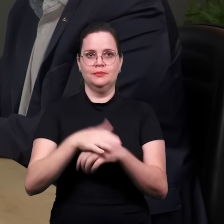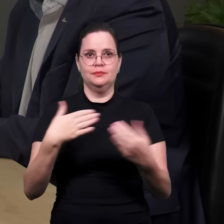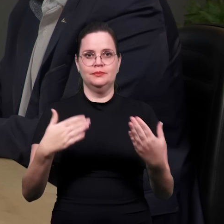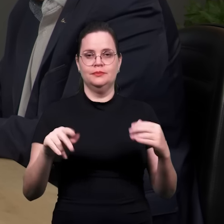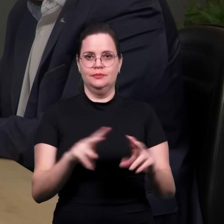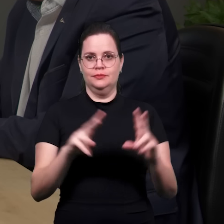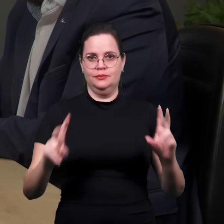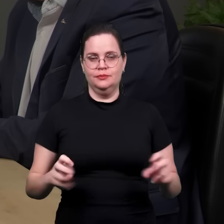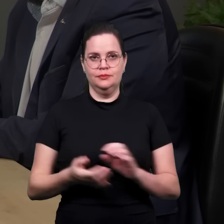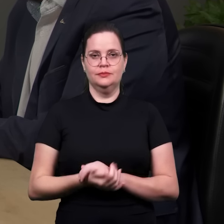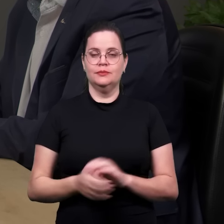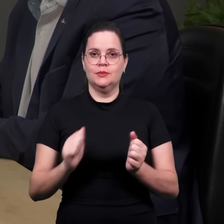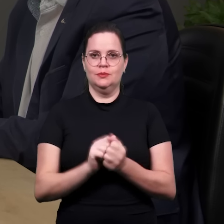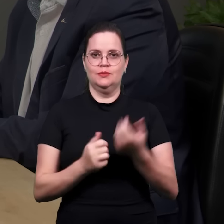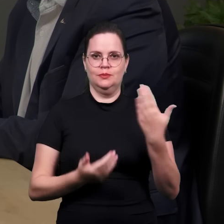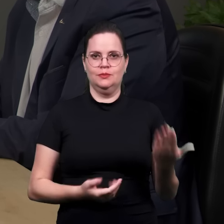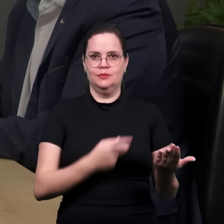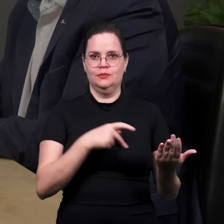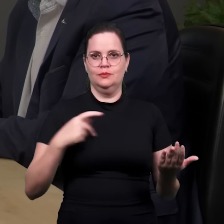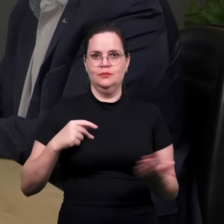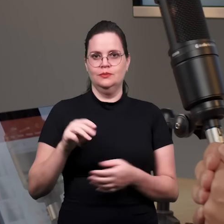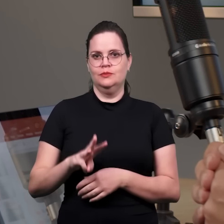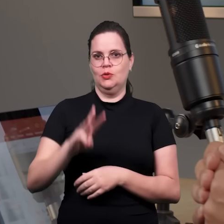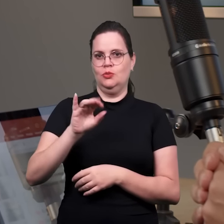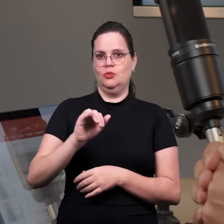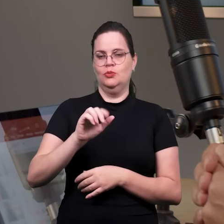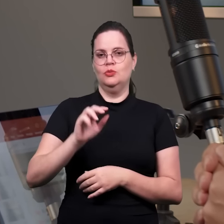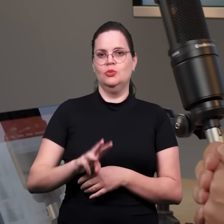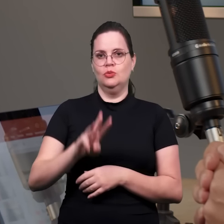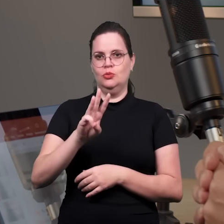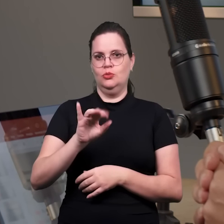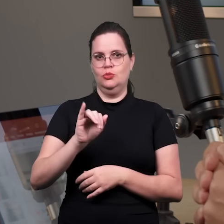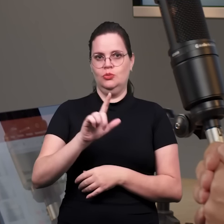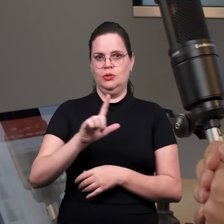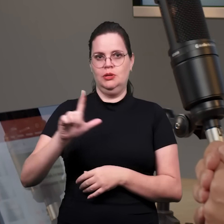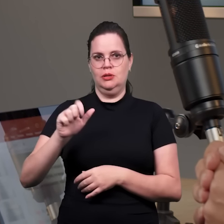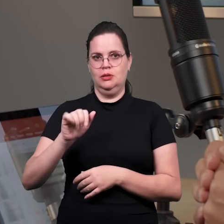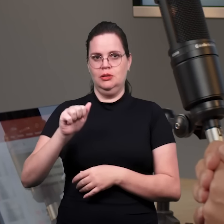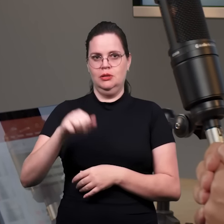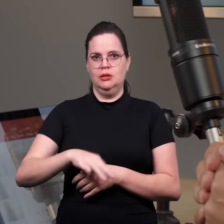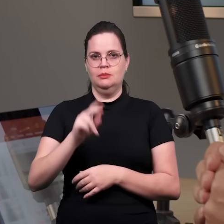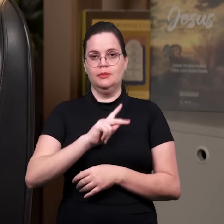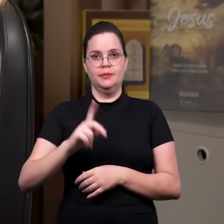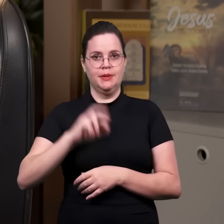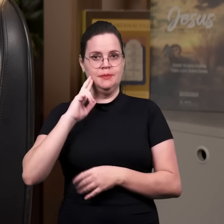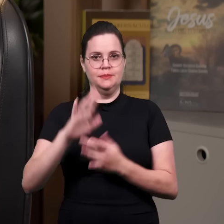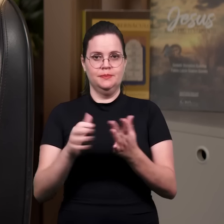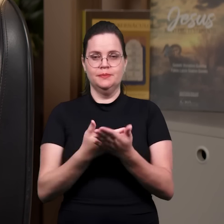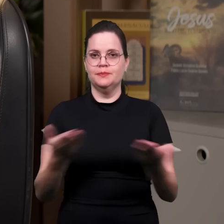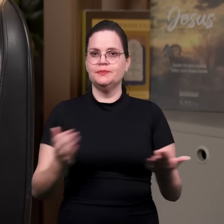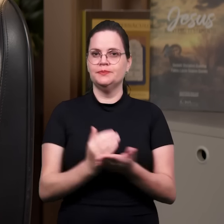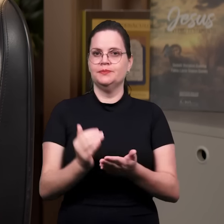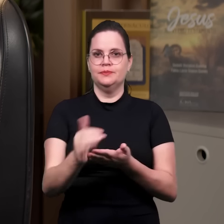este assunto, nós estamos aqui hoje com o pastor William. Pastor William, a paz do Senhor Jesus. Paz do Senhor. Nós vamos iniciar